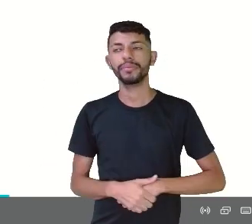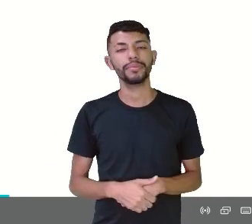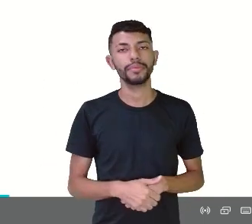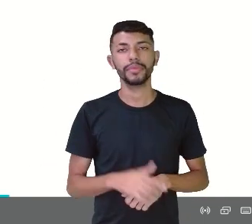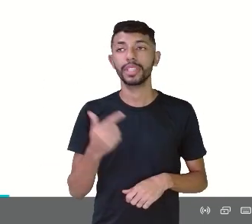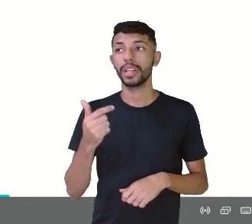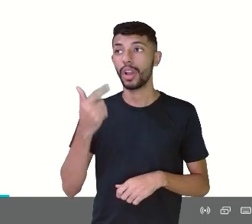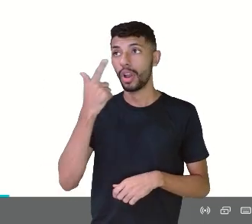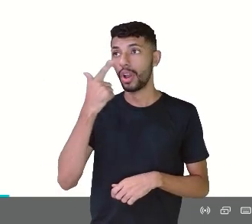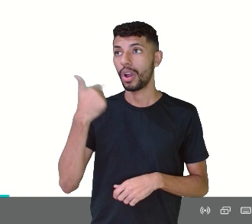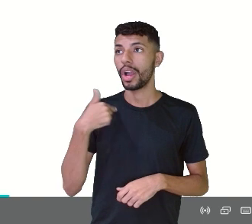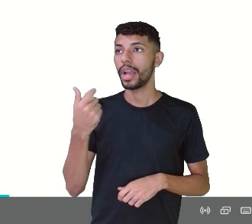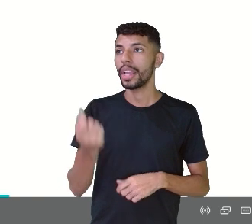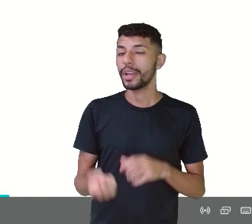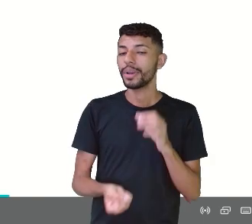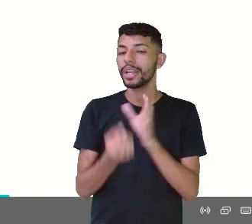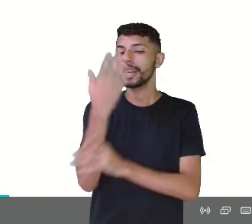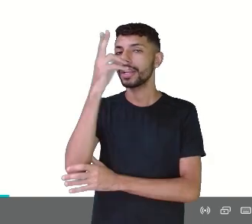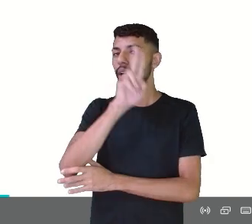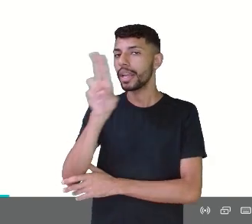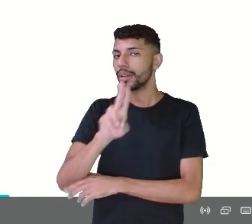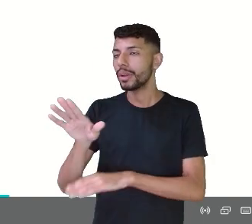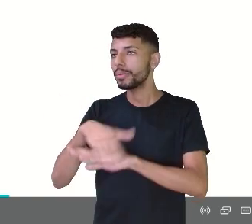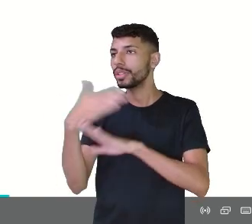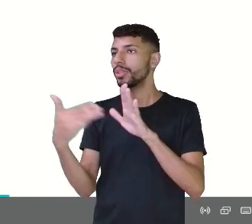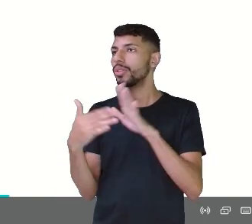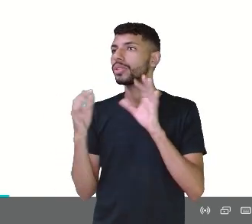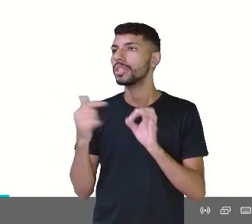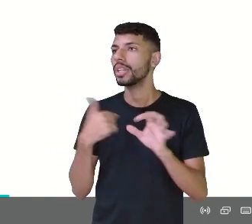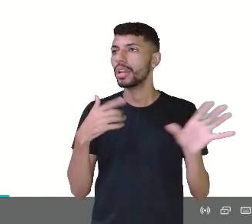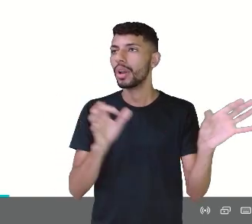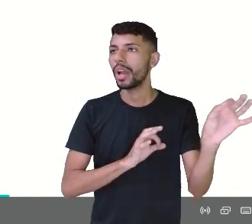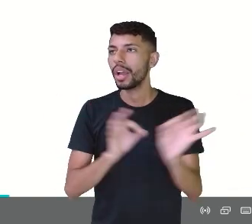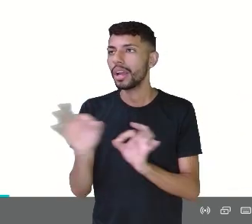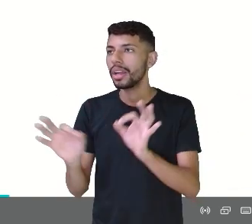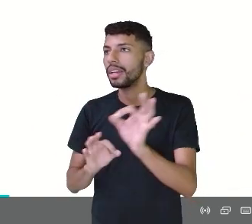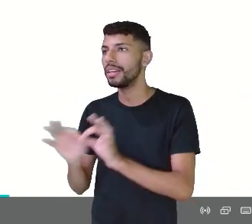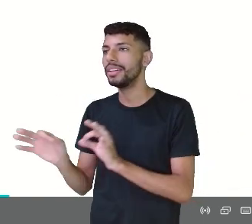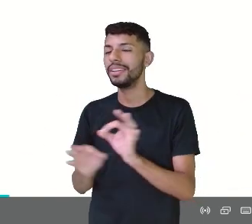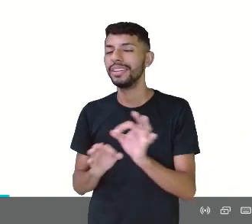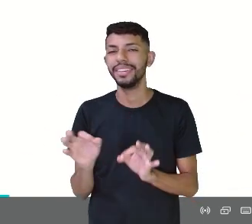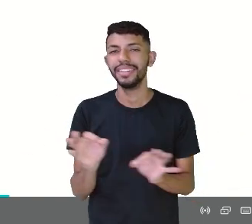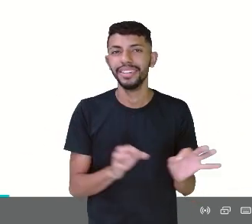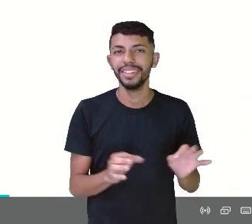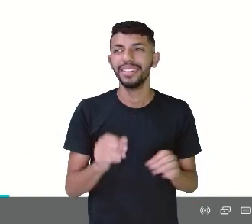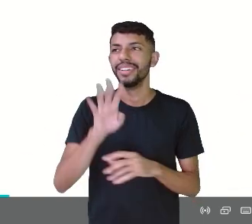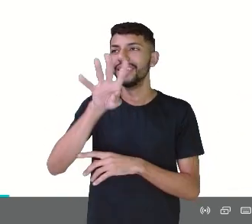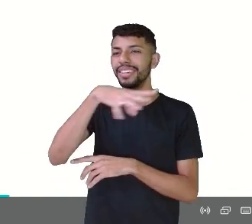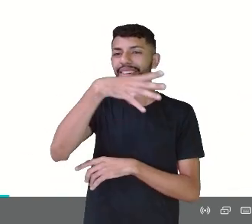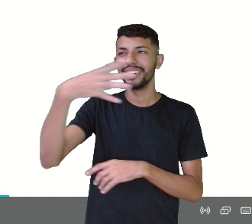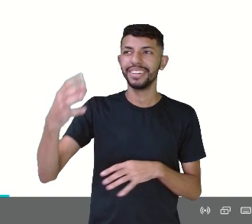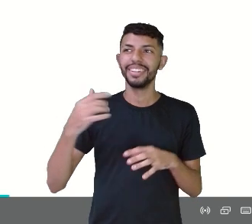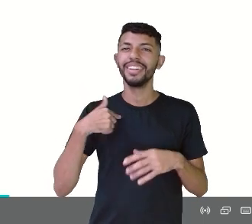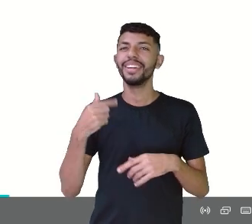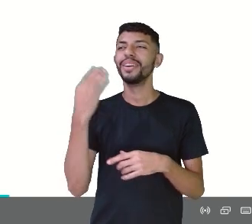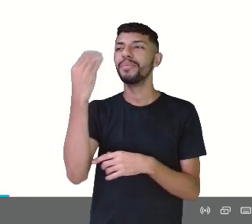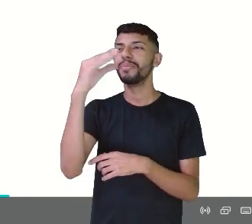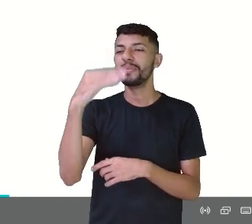que inventei esses nomes aí, tá bom? Eu dei uma ajeitadinha nessa tabela. Eu